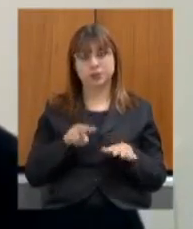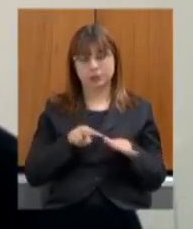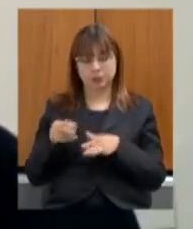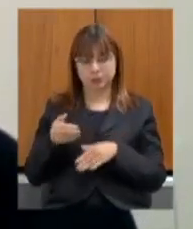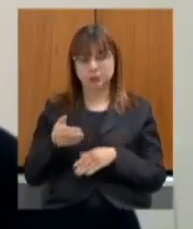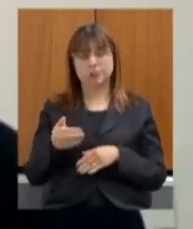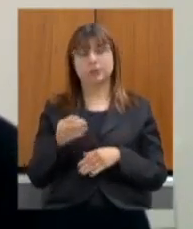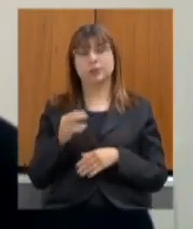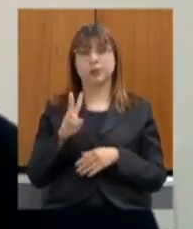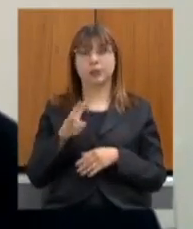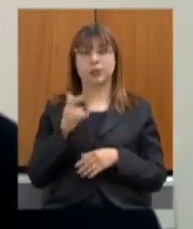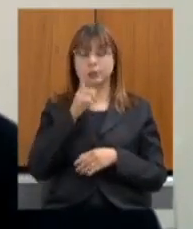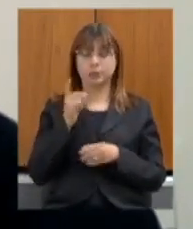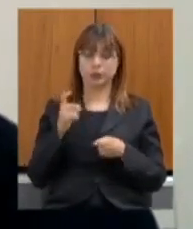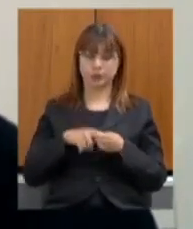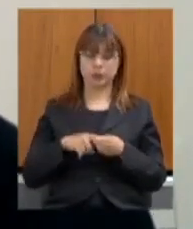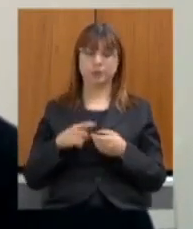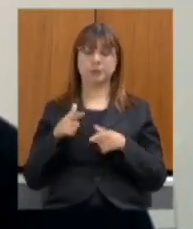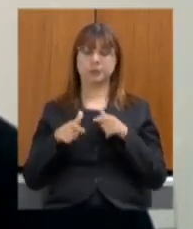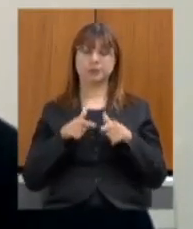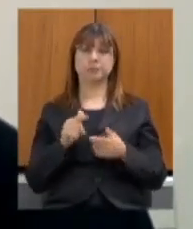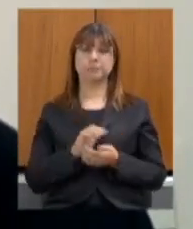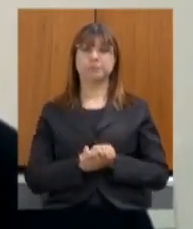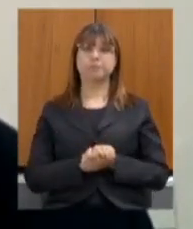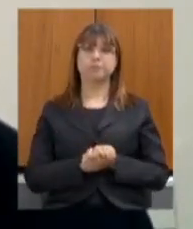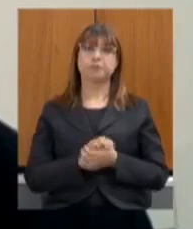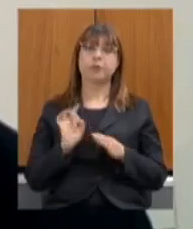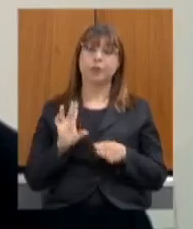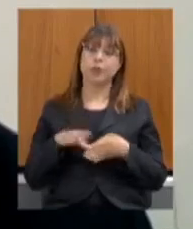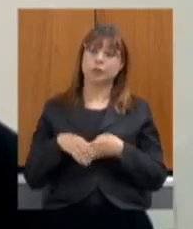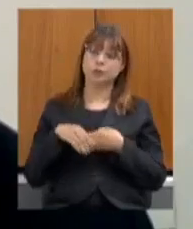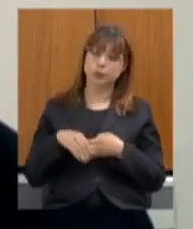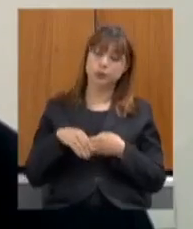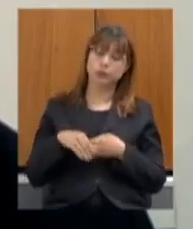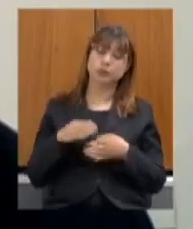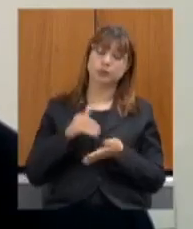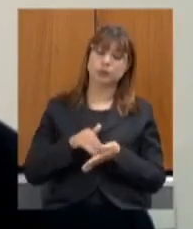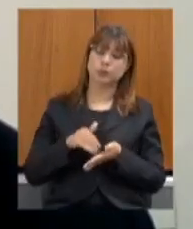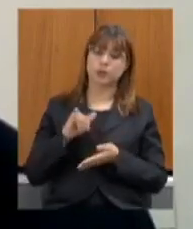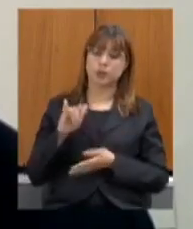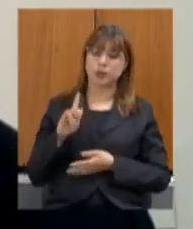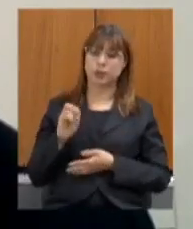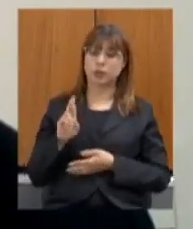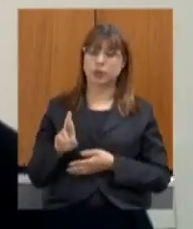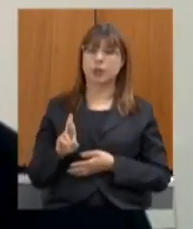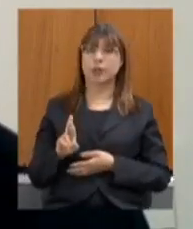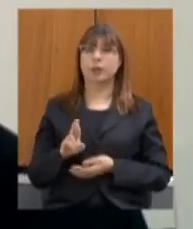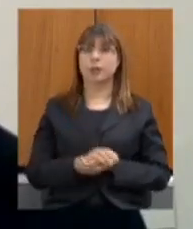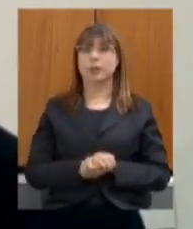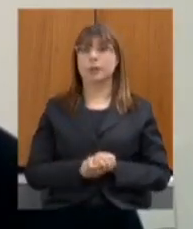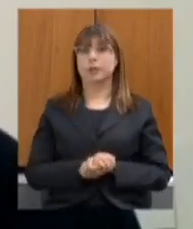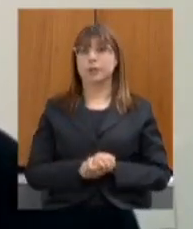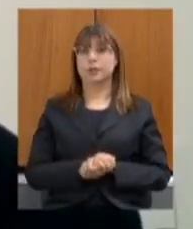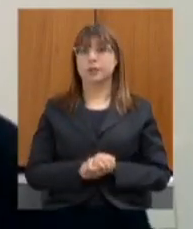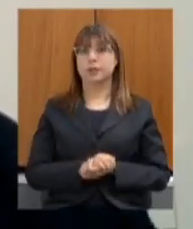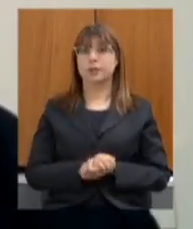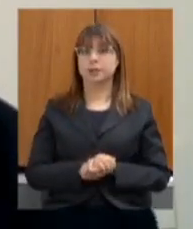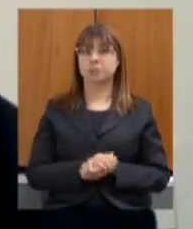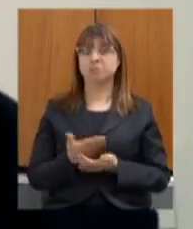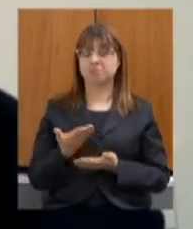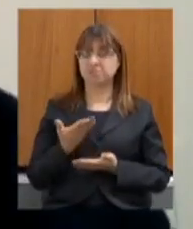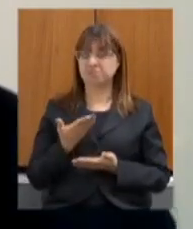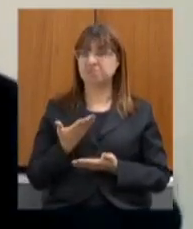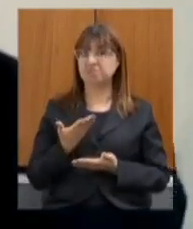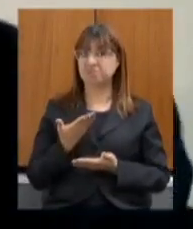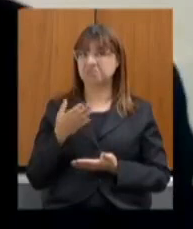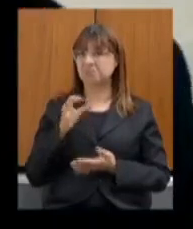normais. mas, enfim, quero aqui só mesmo cumprimentar o secretário Igor, diga-se de passagem um dos melhores secretários